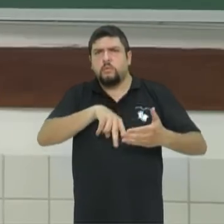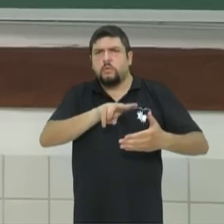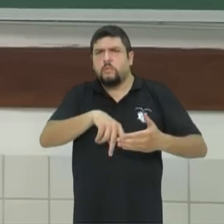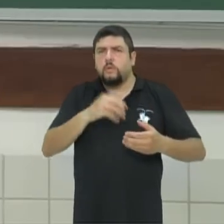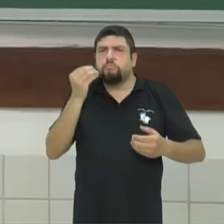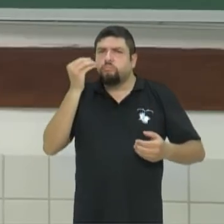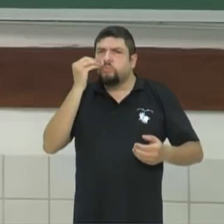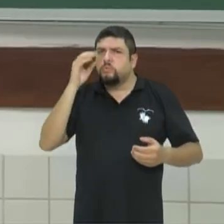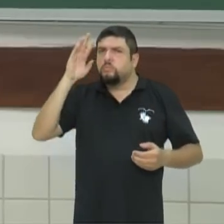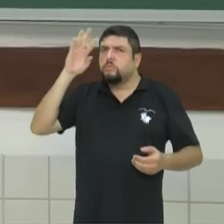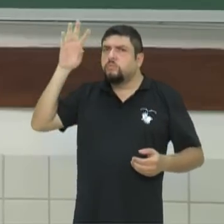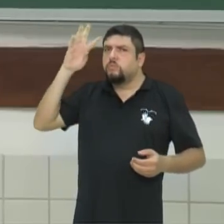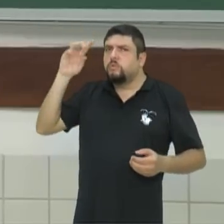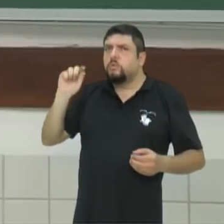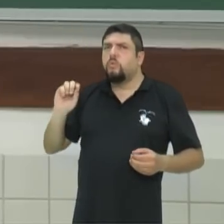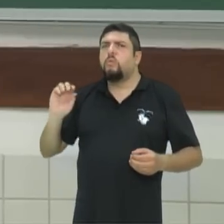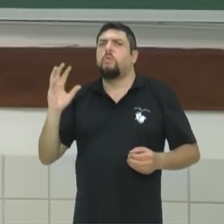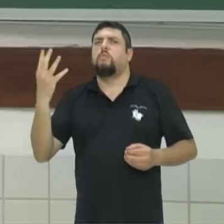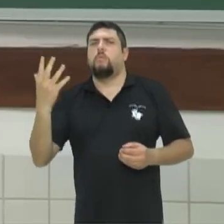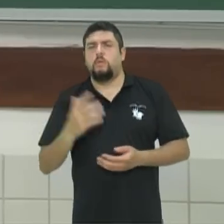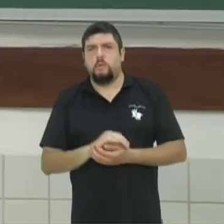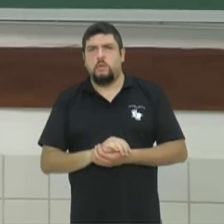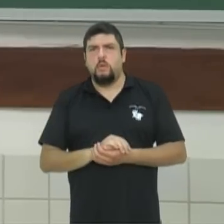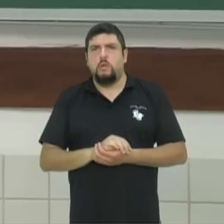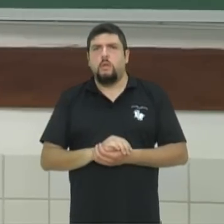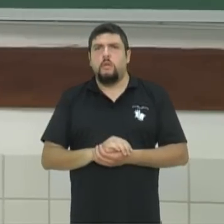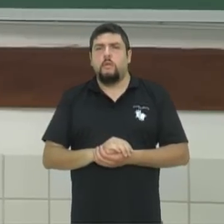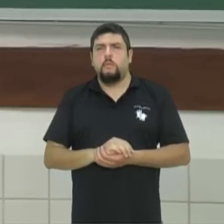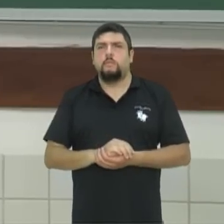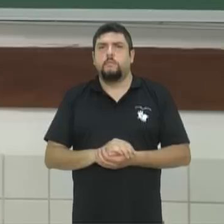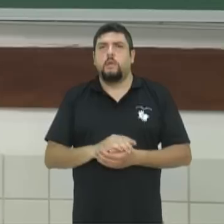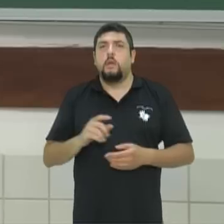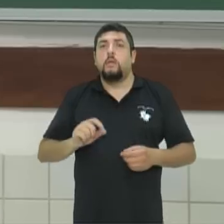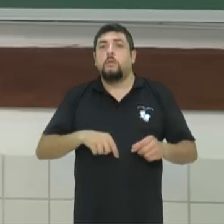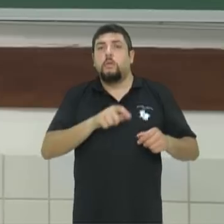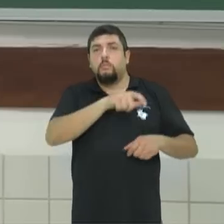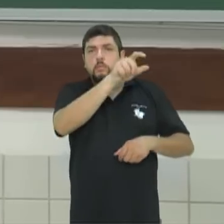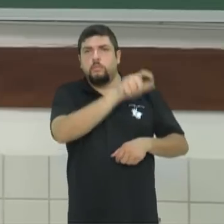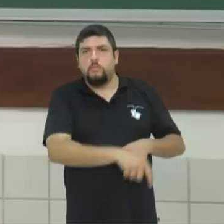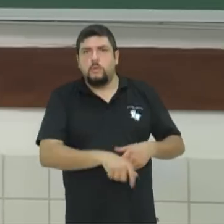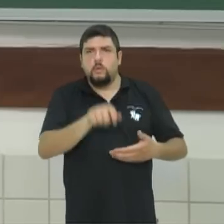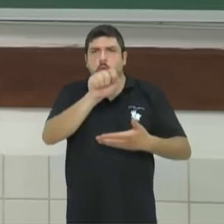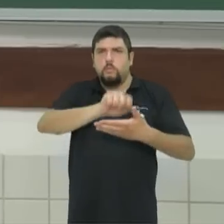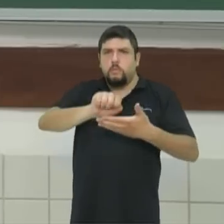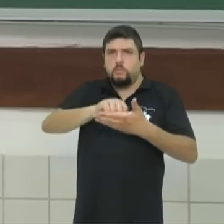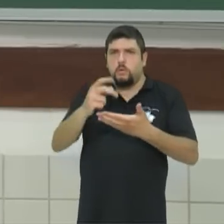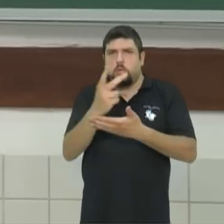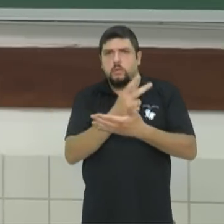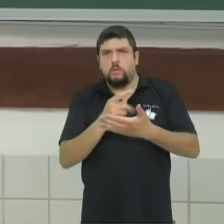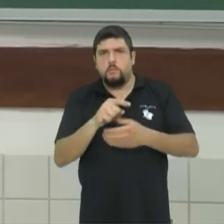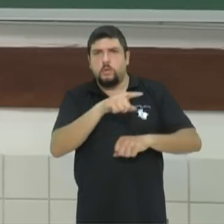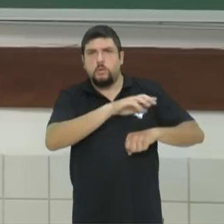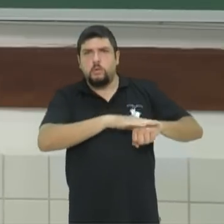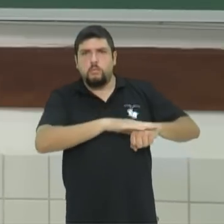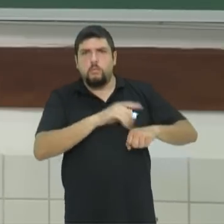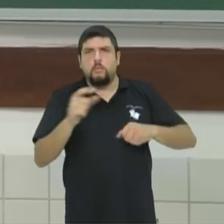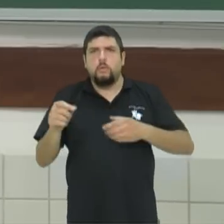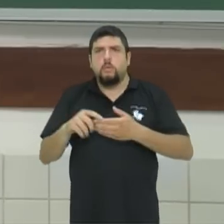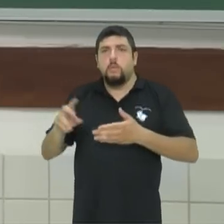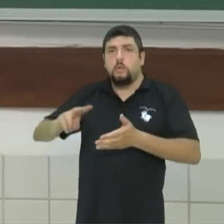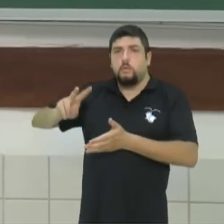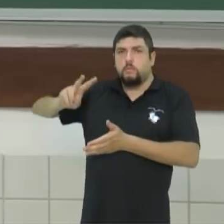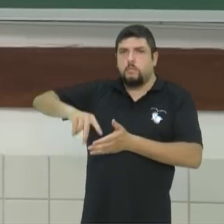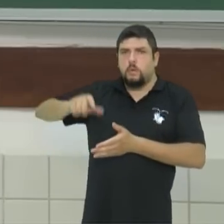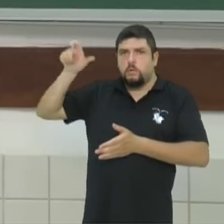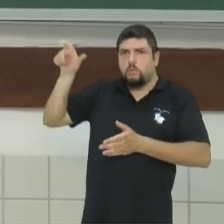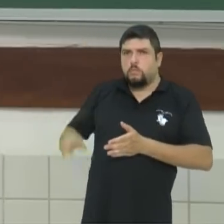que adivinhar qual era a intencionalidade do escritor, ali, da pessoa que elaborou a charge, a tirinha, no nosso caso da aula de hoje, né, o que